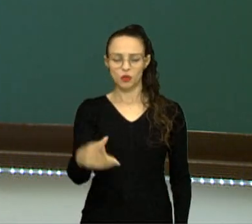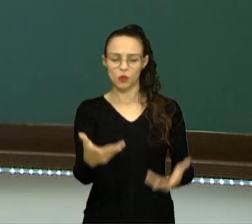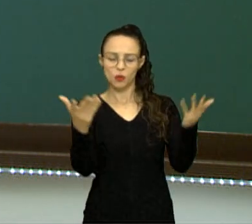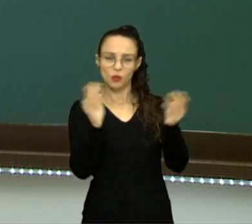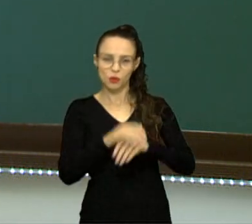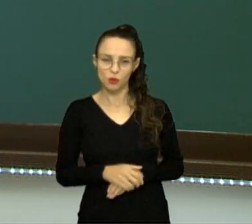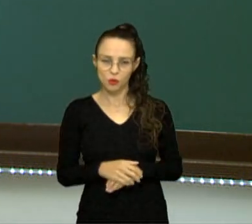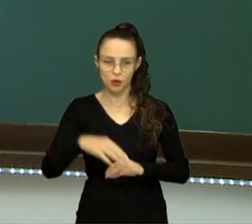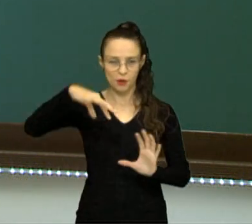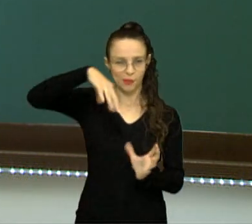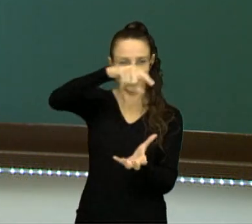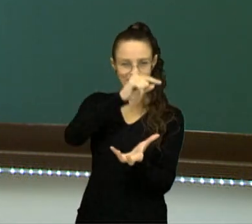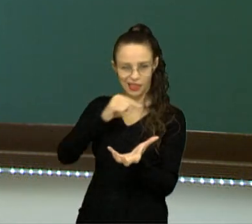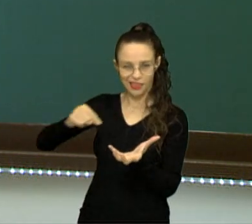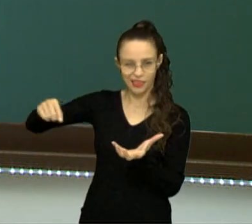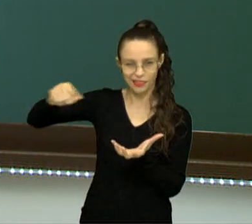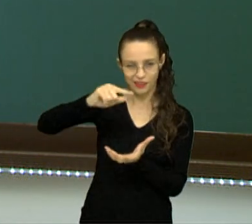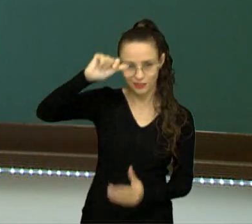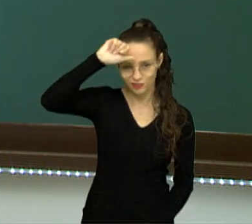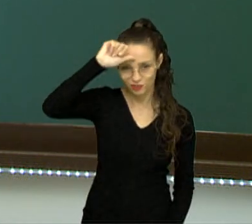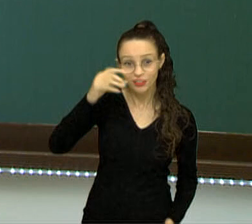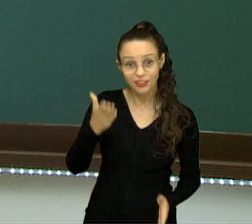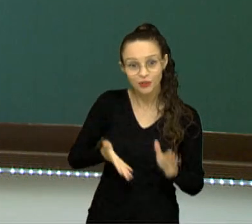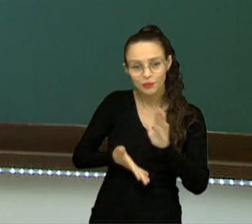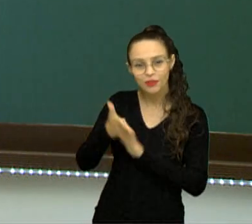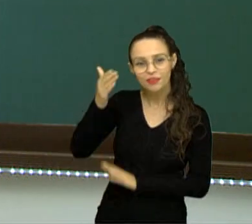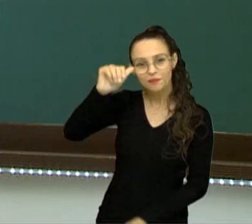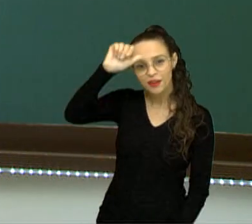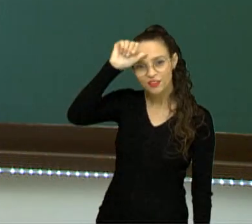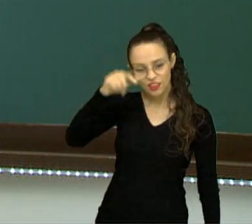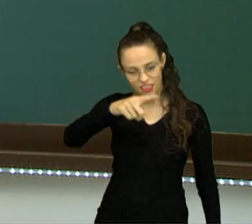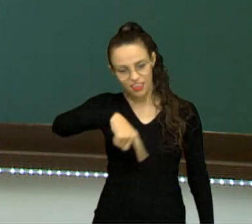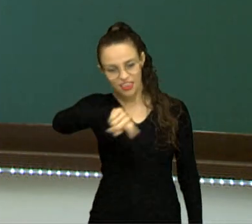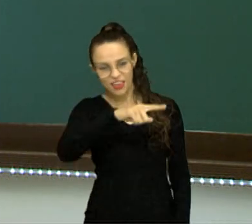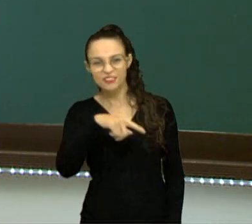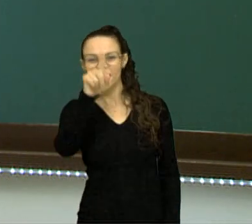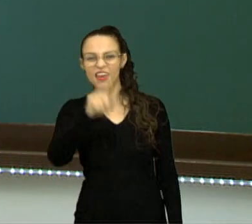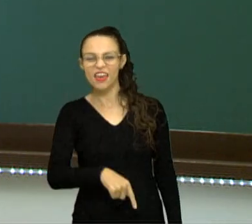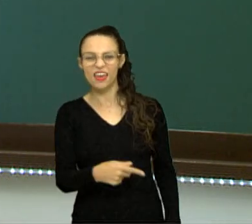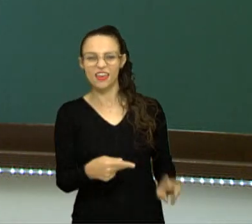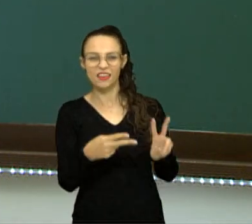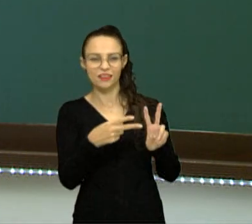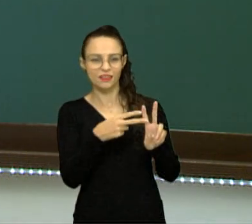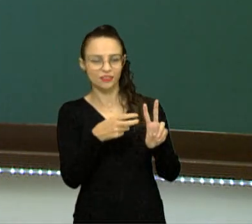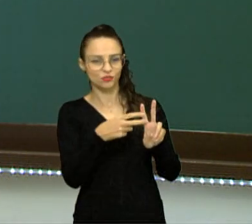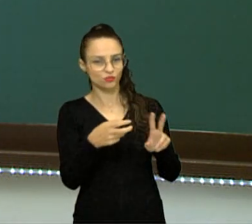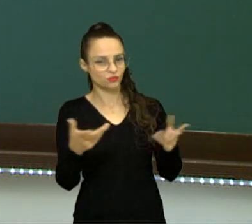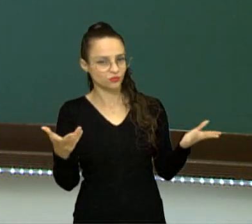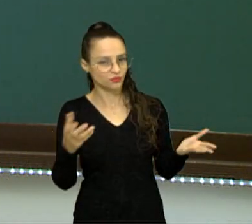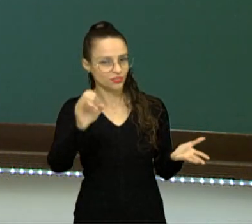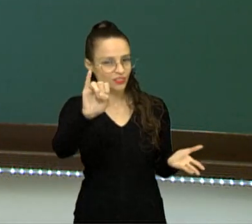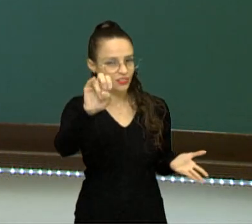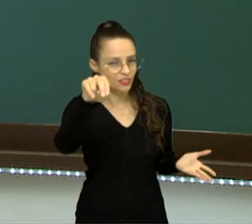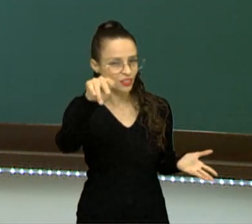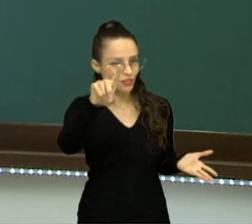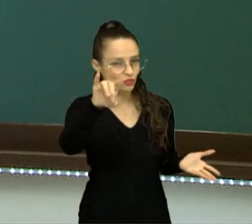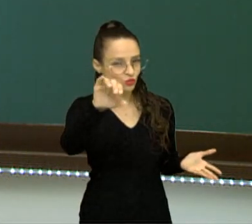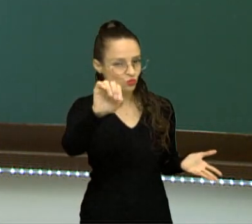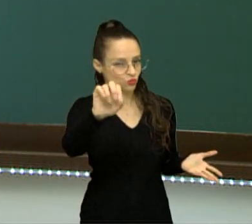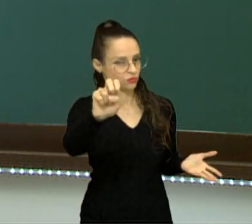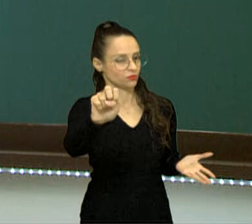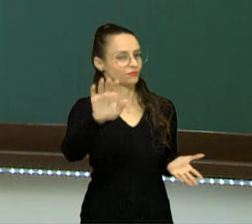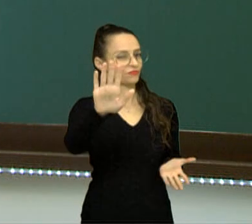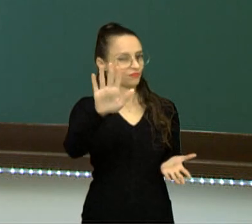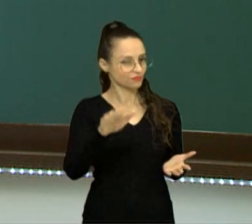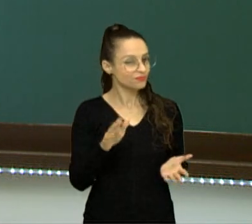demos a volta no planeta, isso aqui é a Índia. Eles queriam ir para a Índia. Ah, então esses caras aqui são índios. Já começa para a origem da palavra